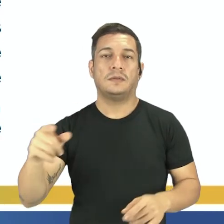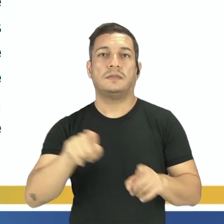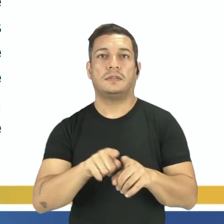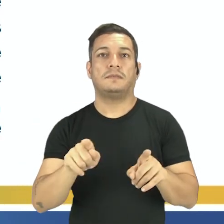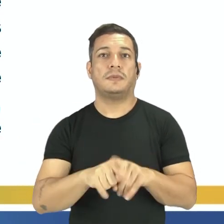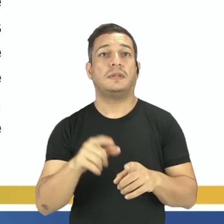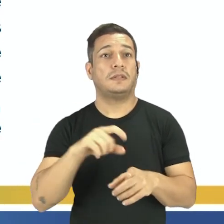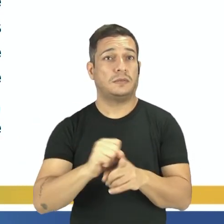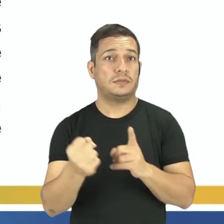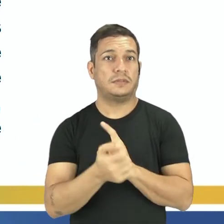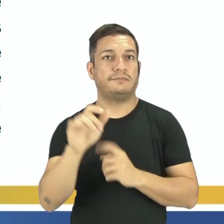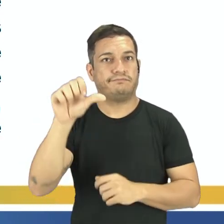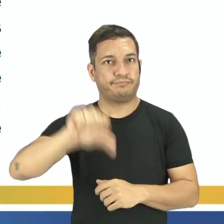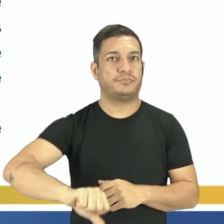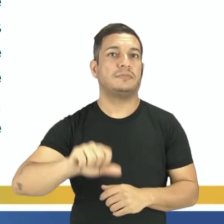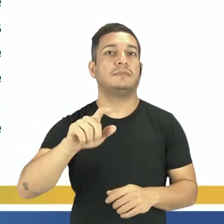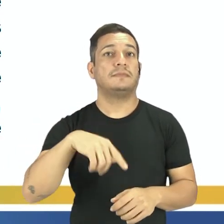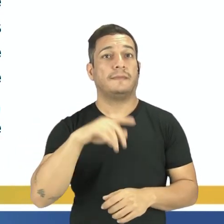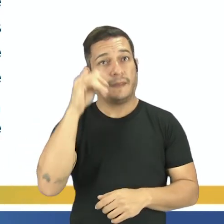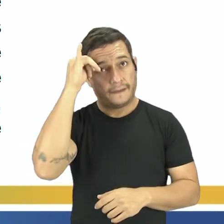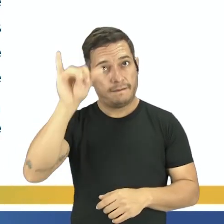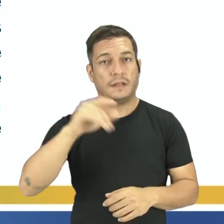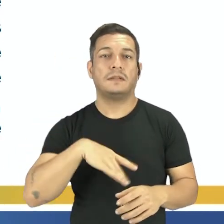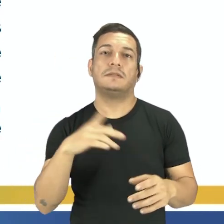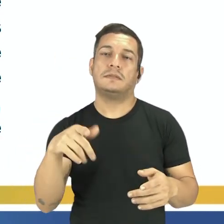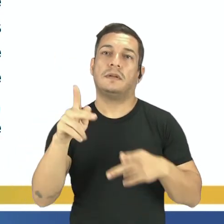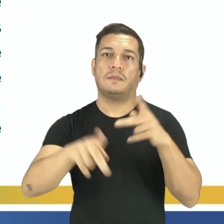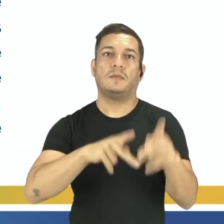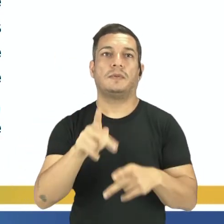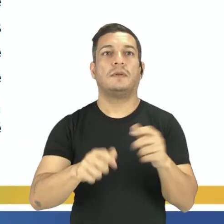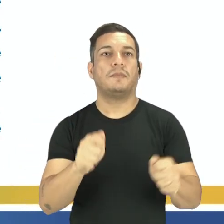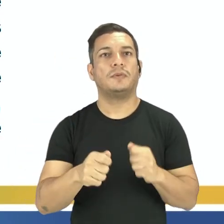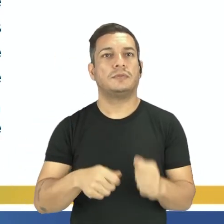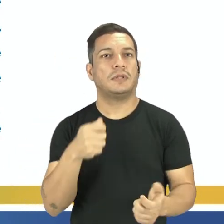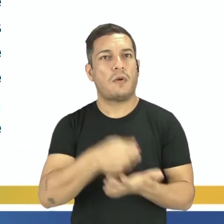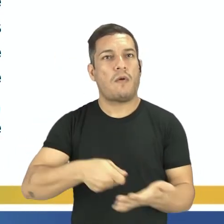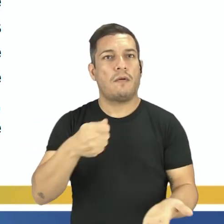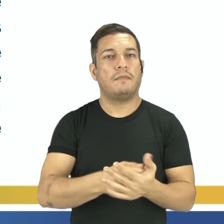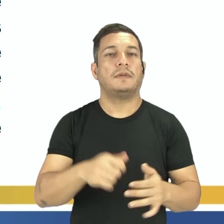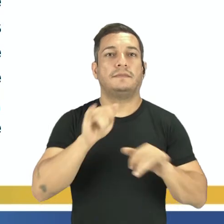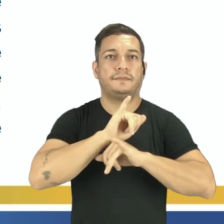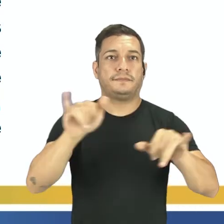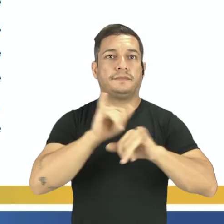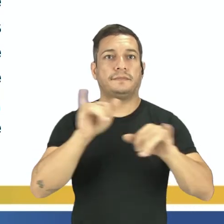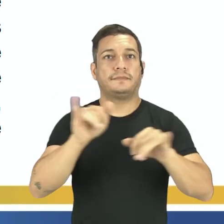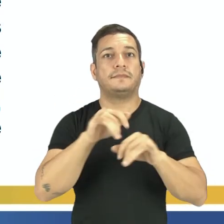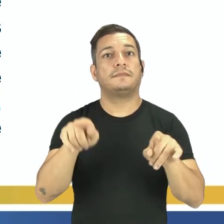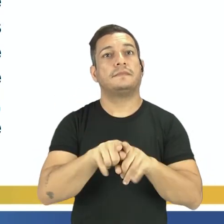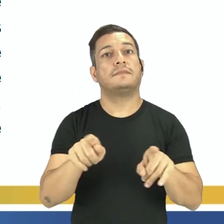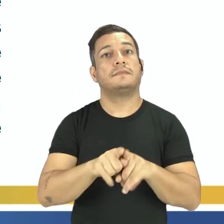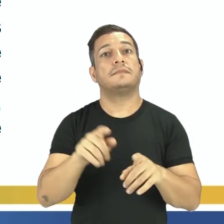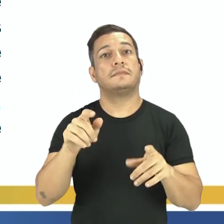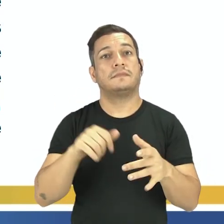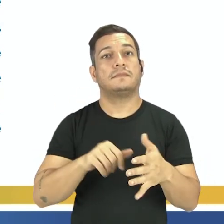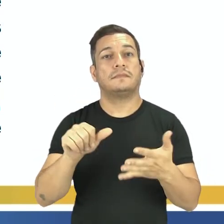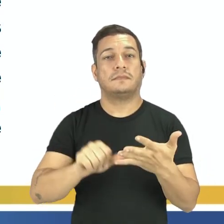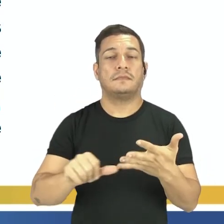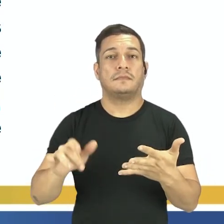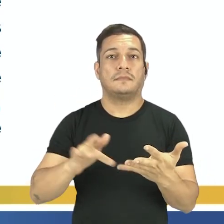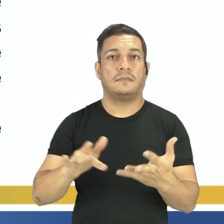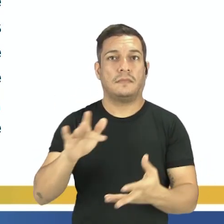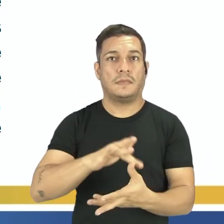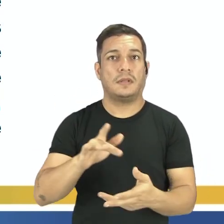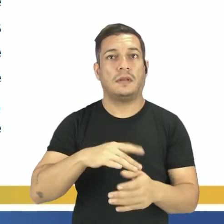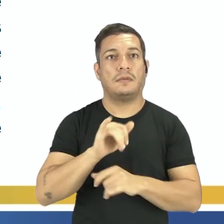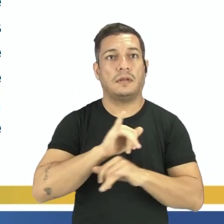findado. Somado a isso, a população pode pressionar a mídia através das redes sociais, por exemplo, para que ela passe a propagar